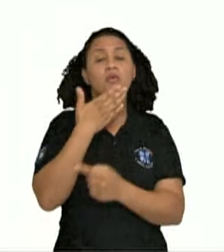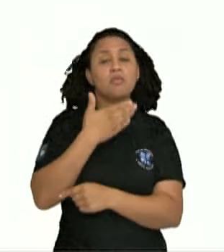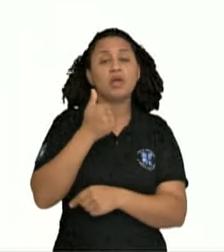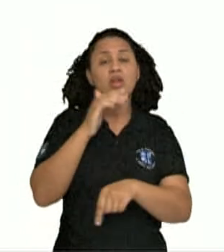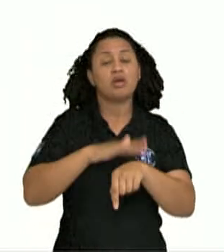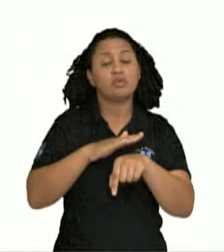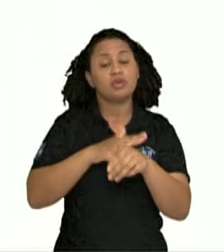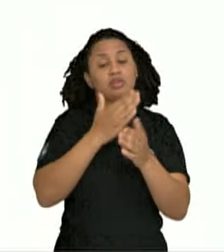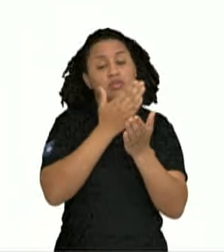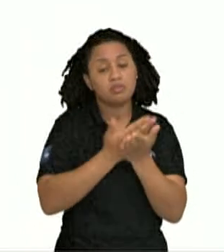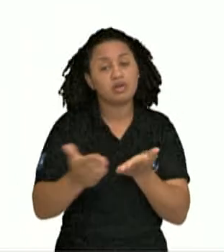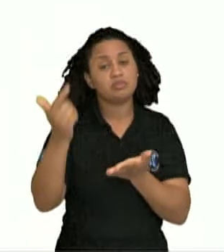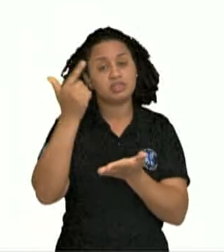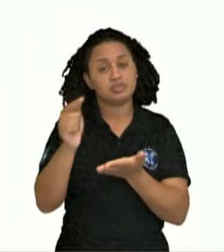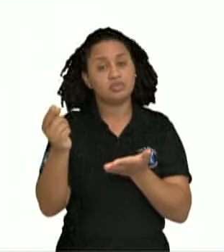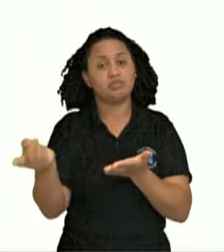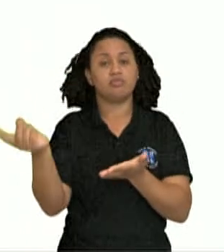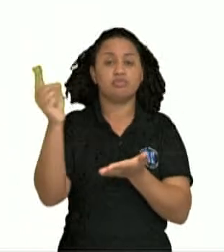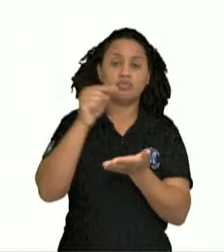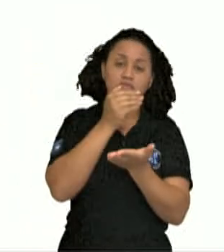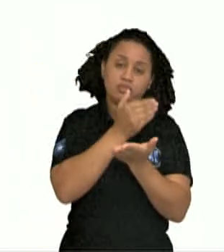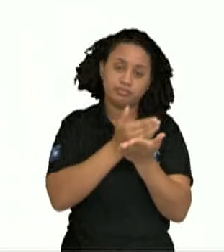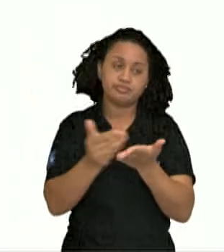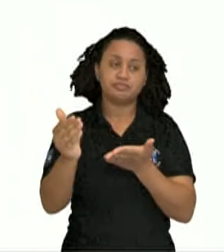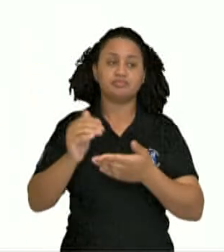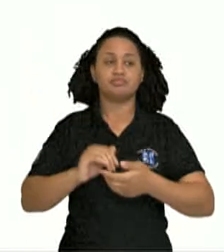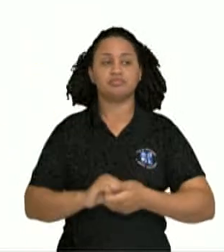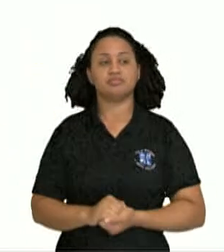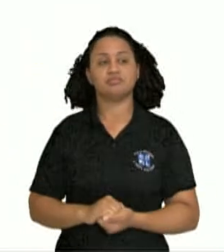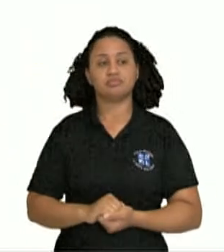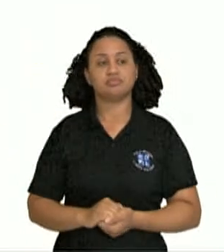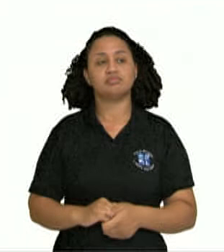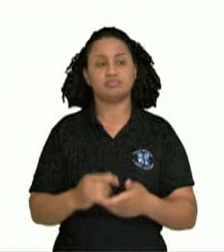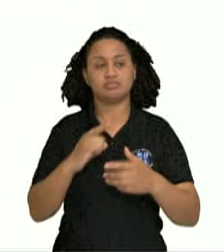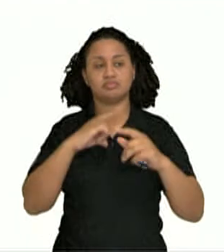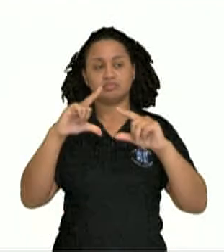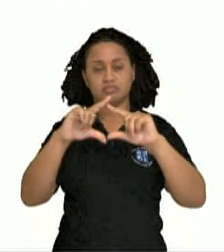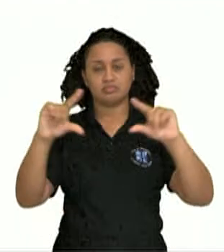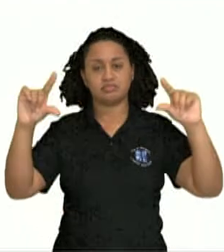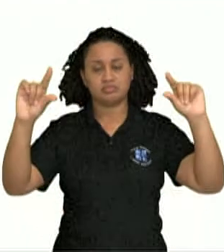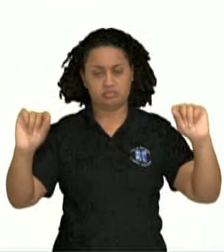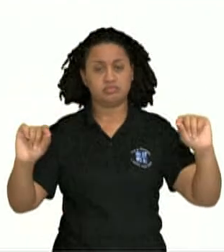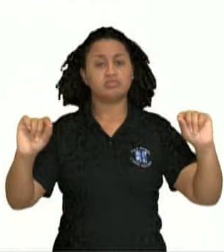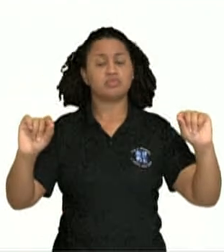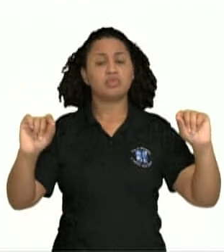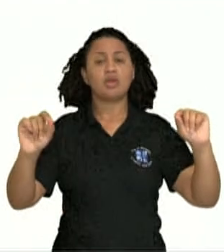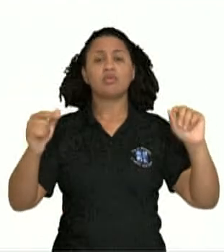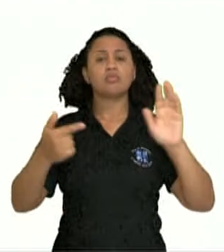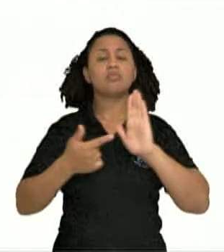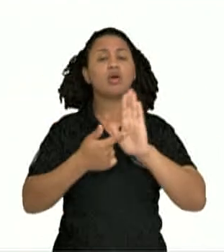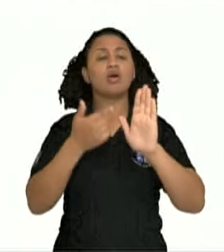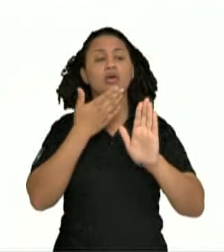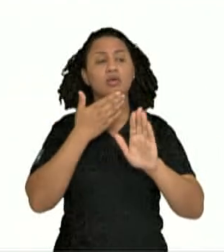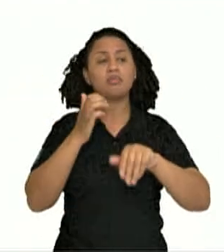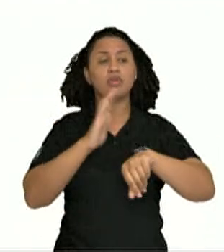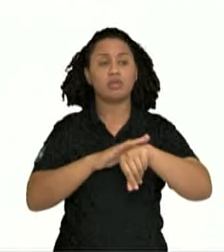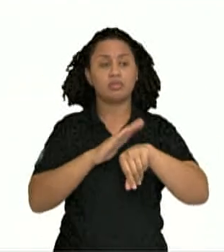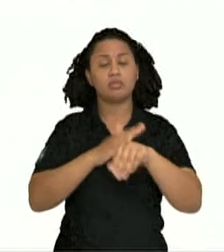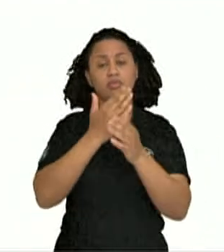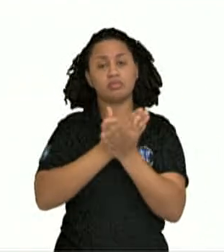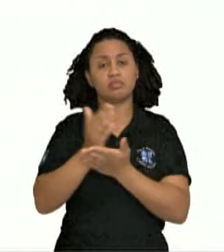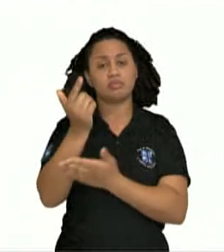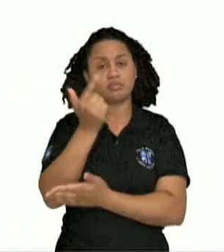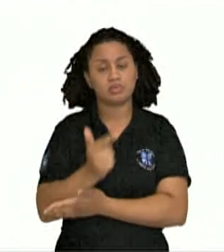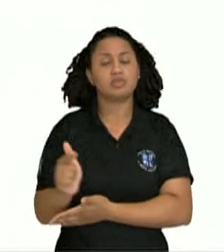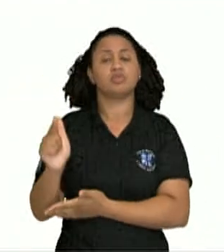começar de novo? Então, de acordo com esses versos que temos aqui em destaque, o melhor momento para